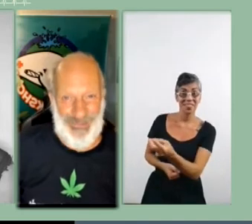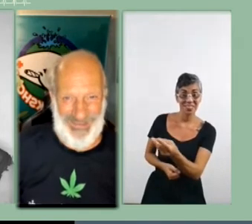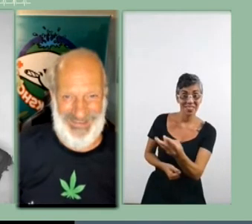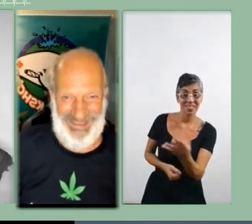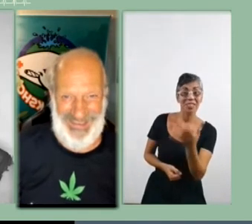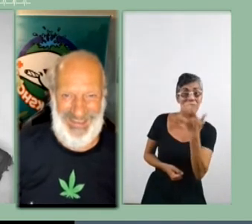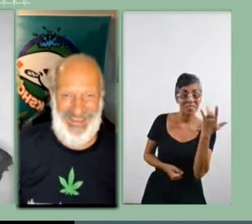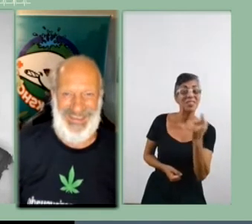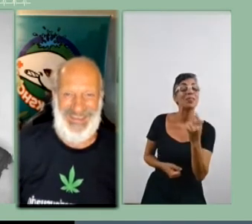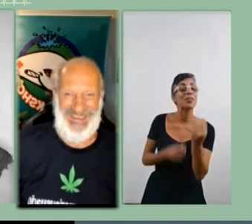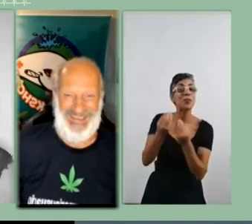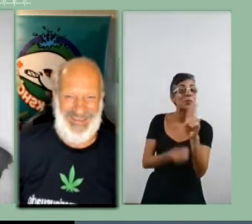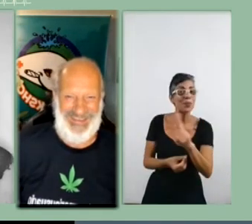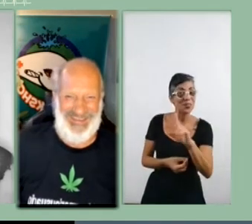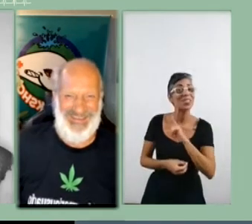supositório.